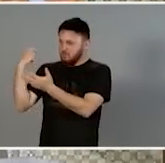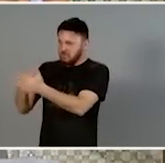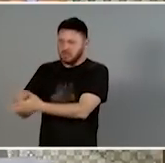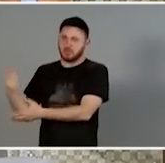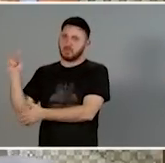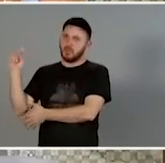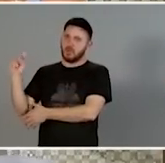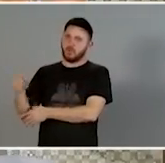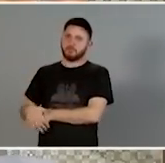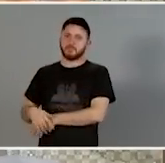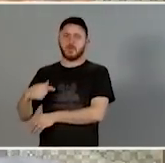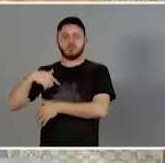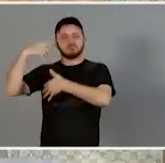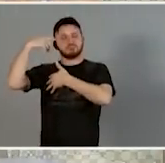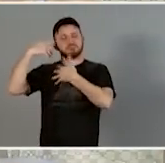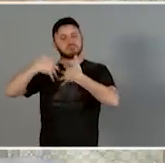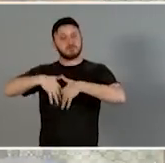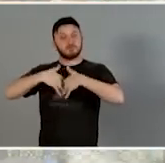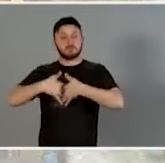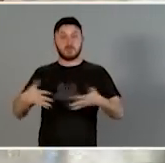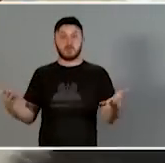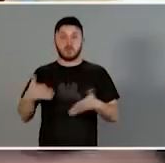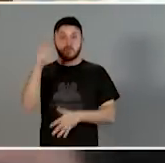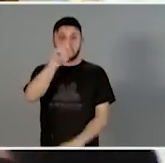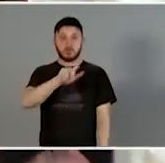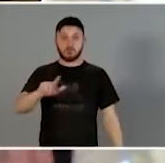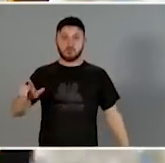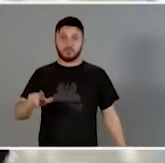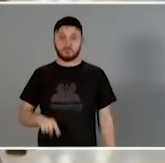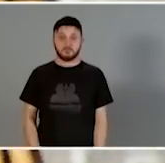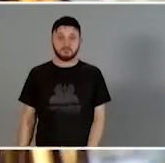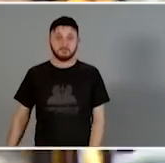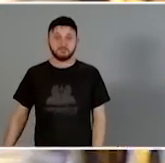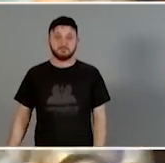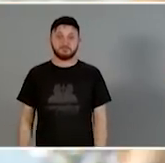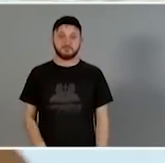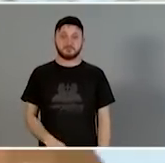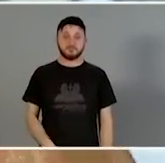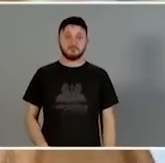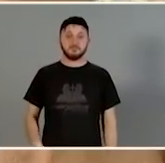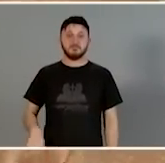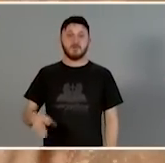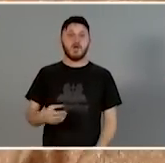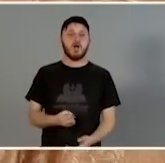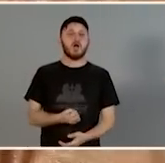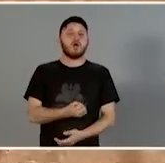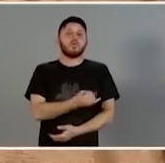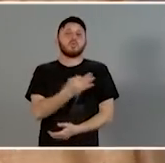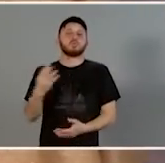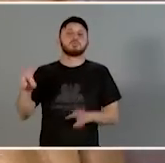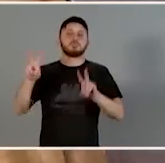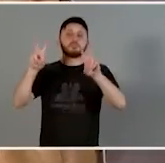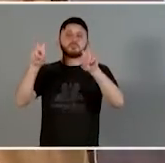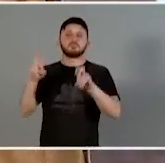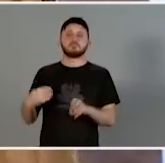E eu refletia, e reflito agora, que há certos fardos na vida